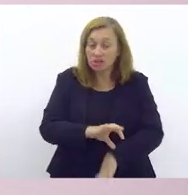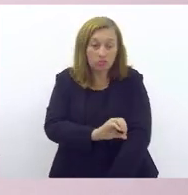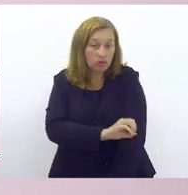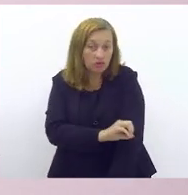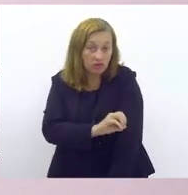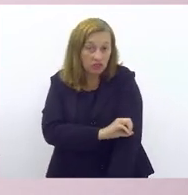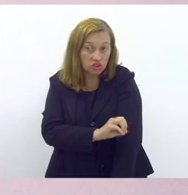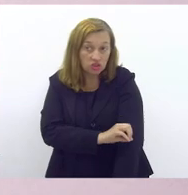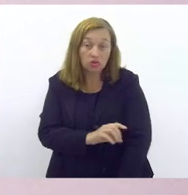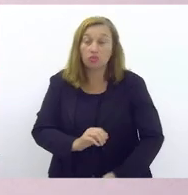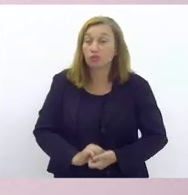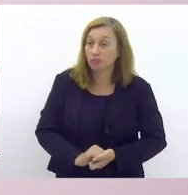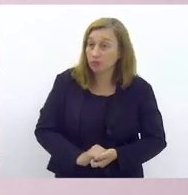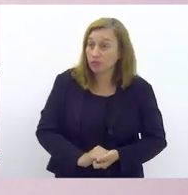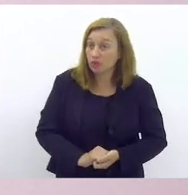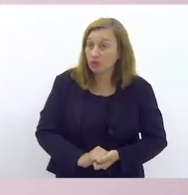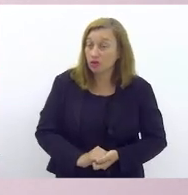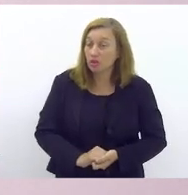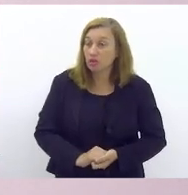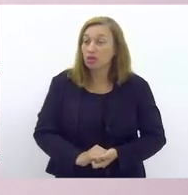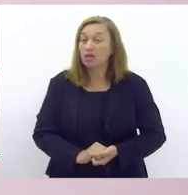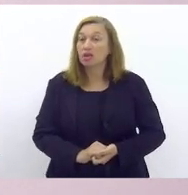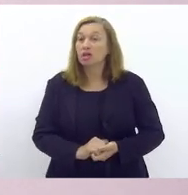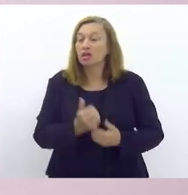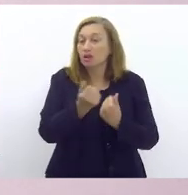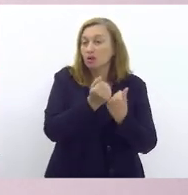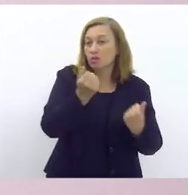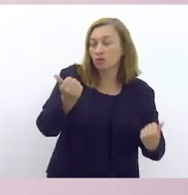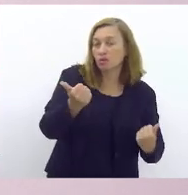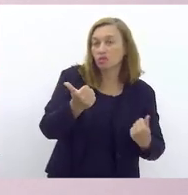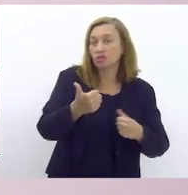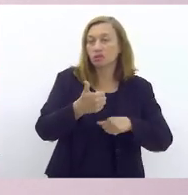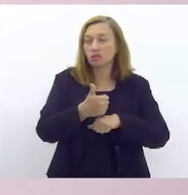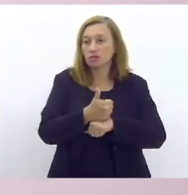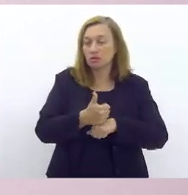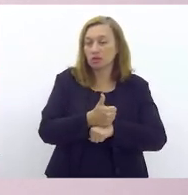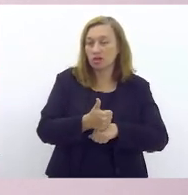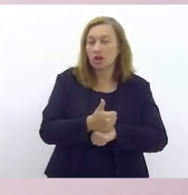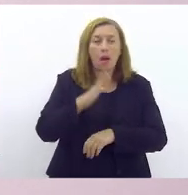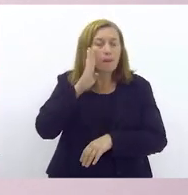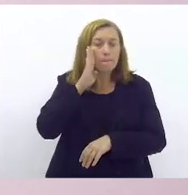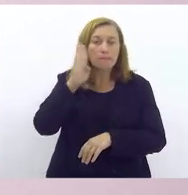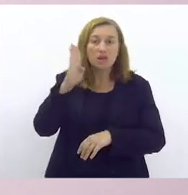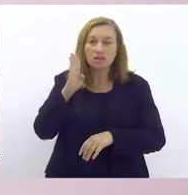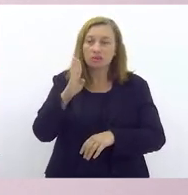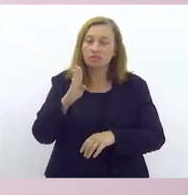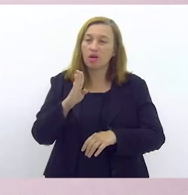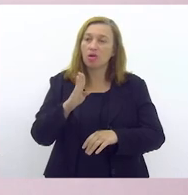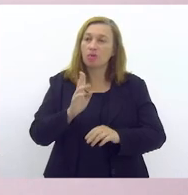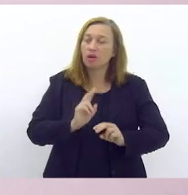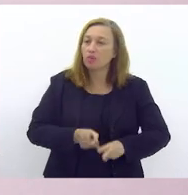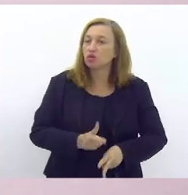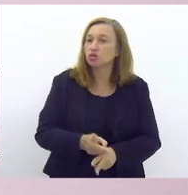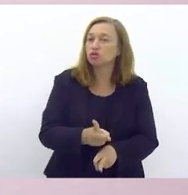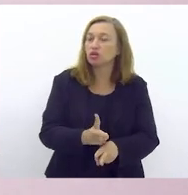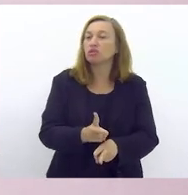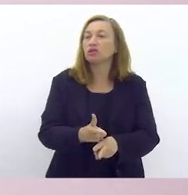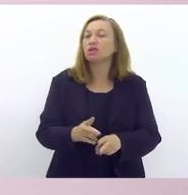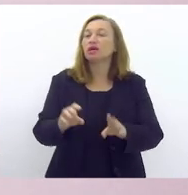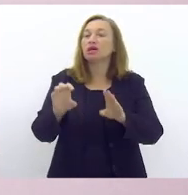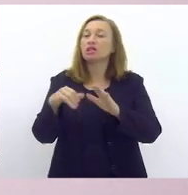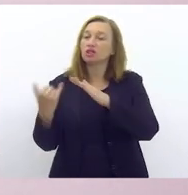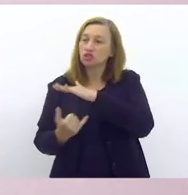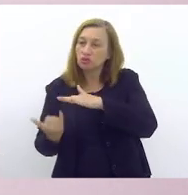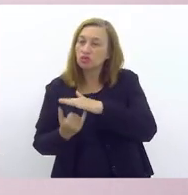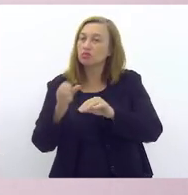né, os agentes auxiliares de creche são fundamentais para o bom andamento da instituição,